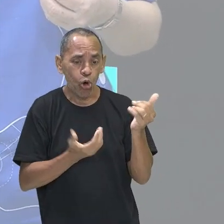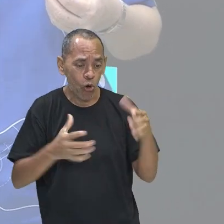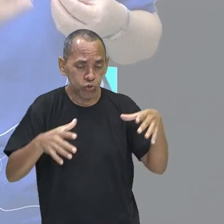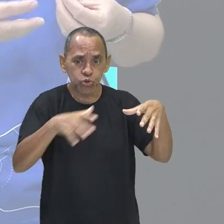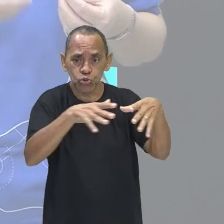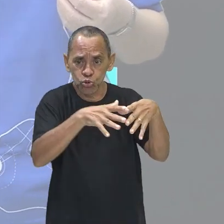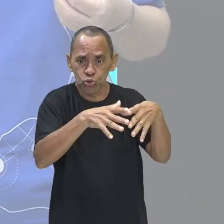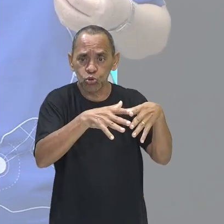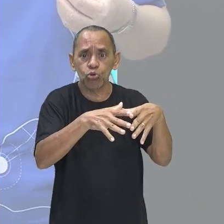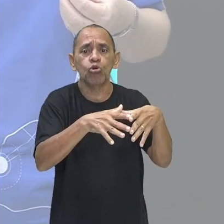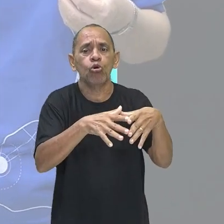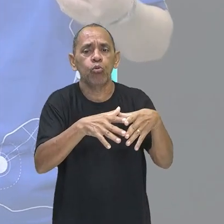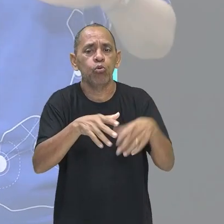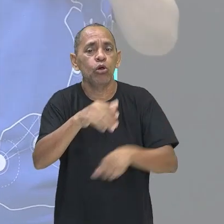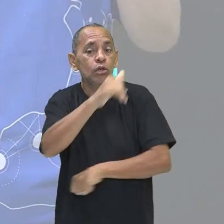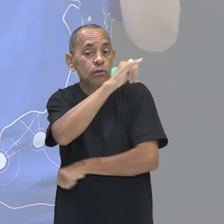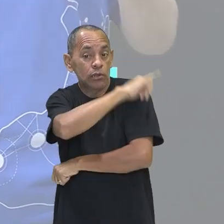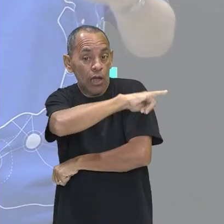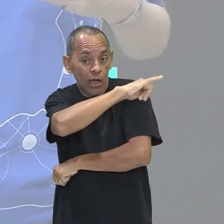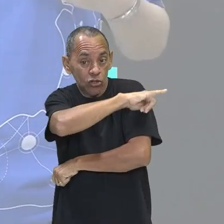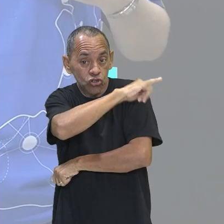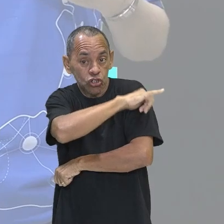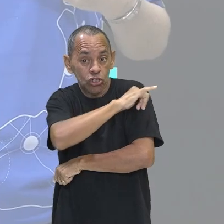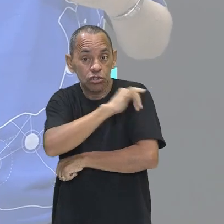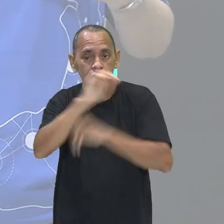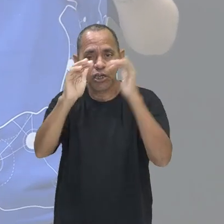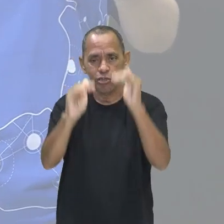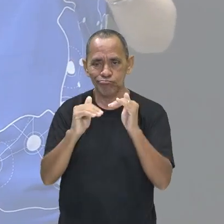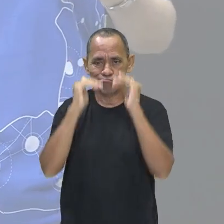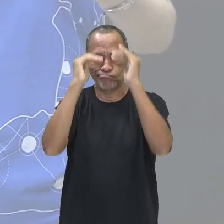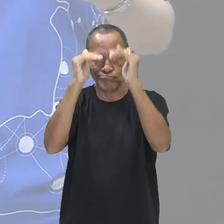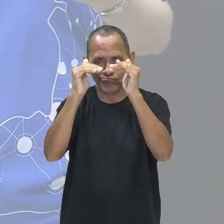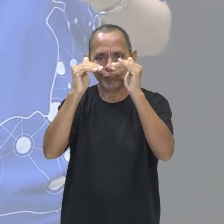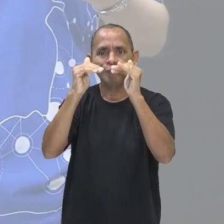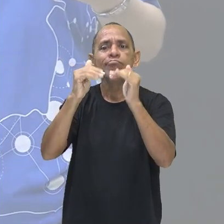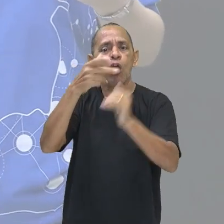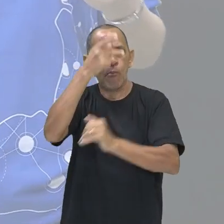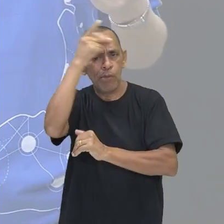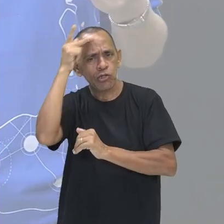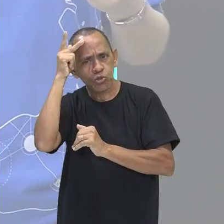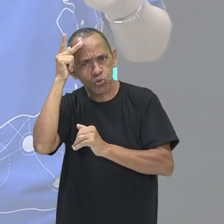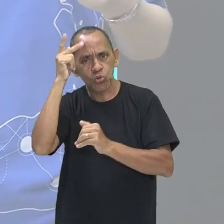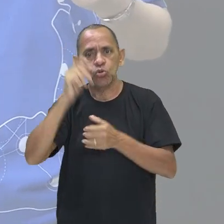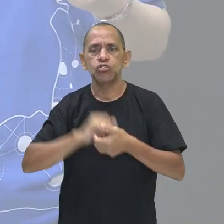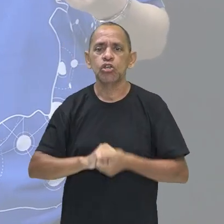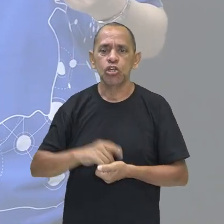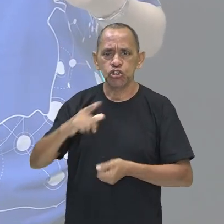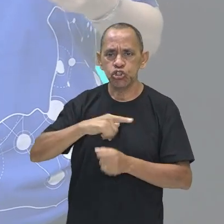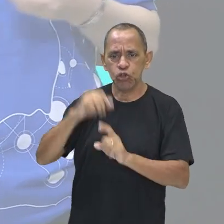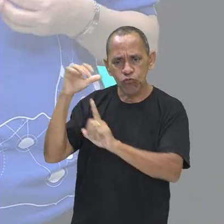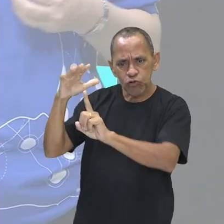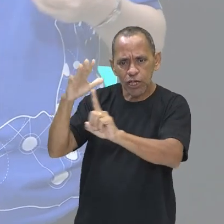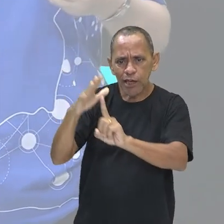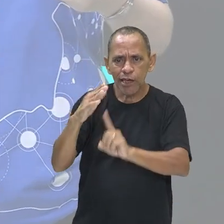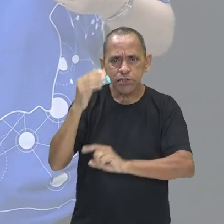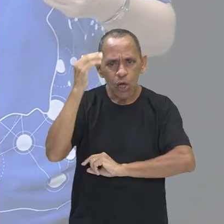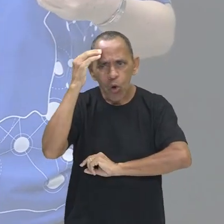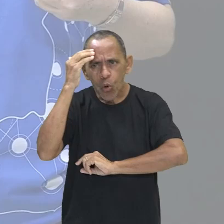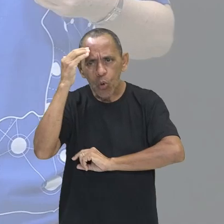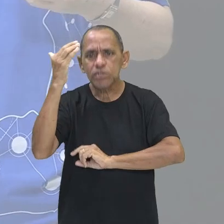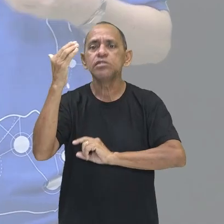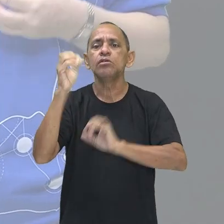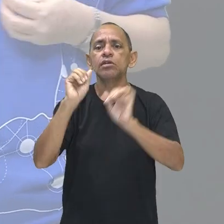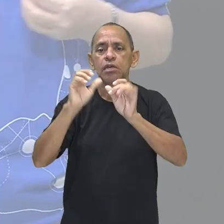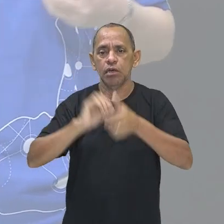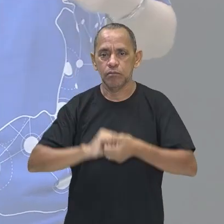questão histórica, econômica, então eles podiam explorar. E eles conheciam o jazz americano porque